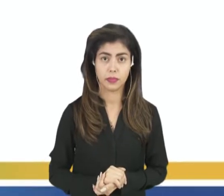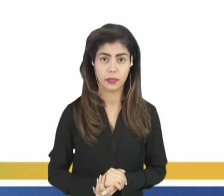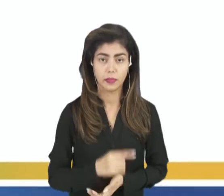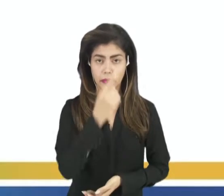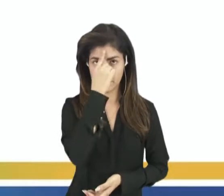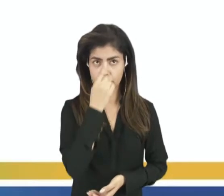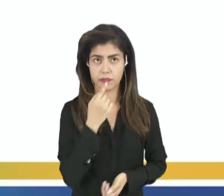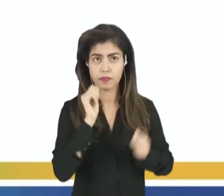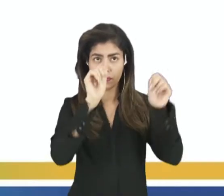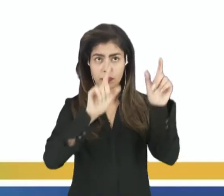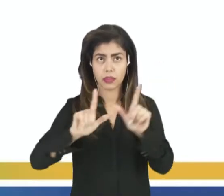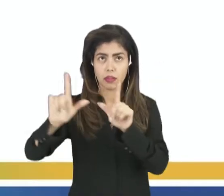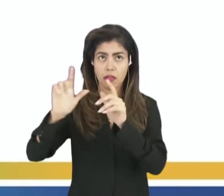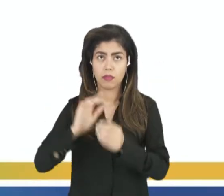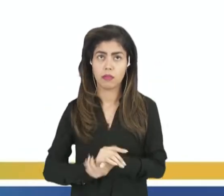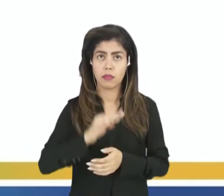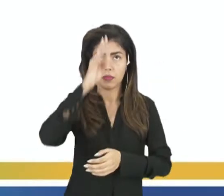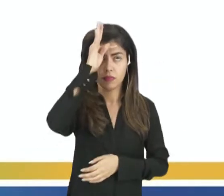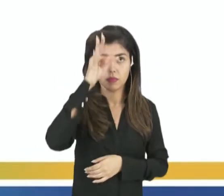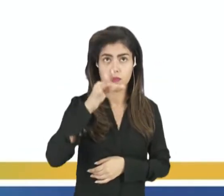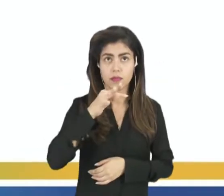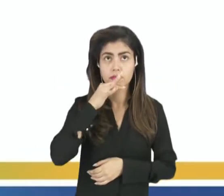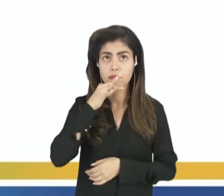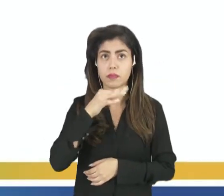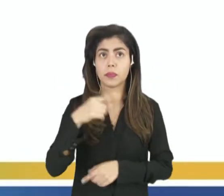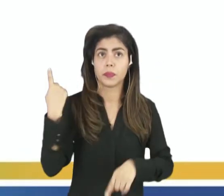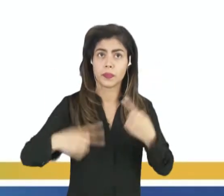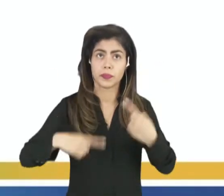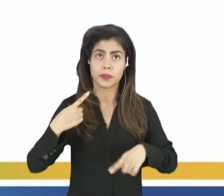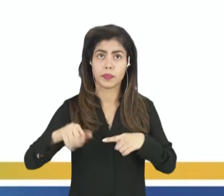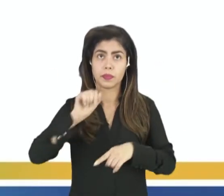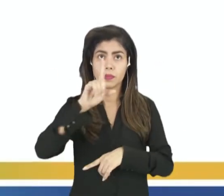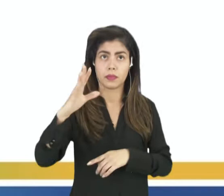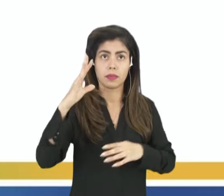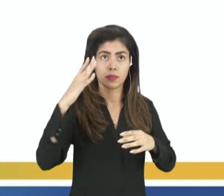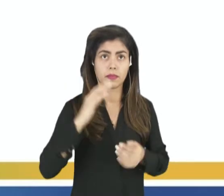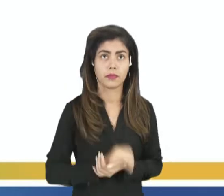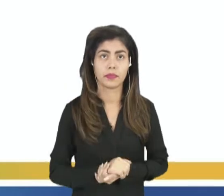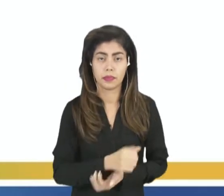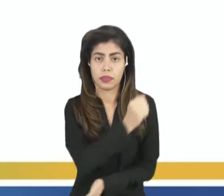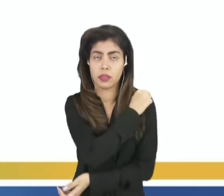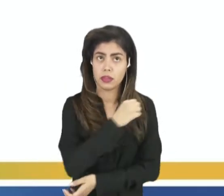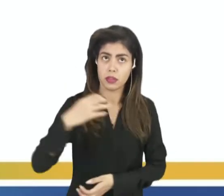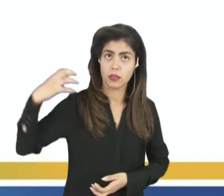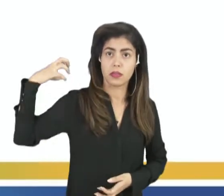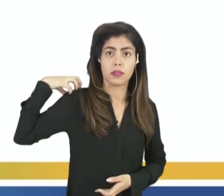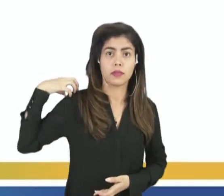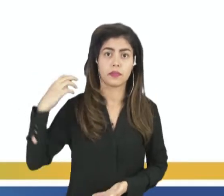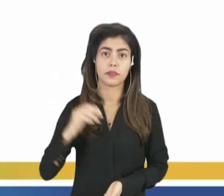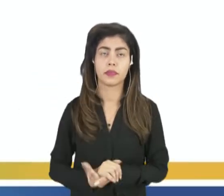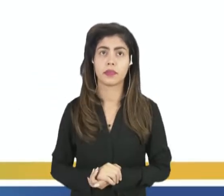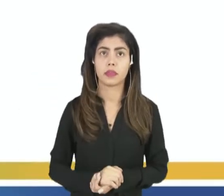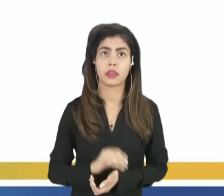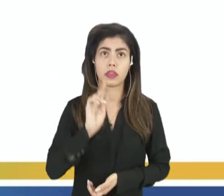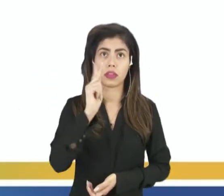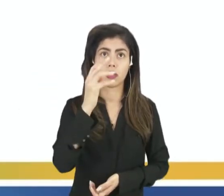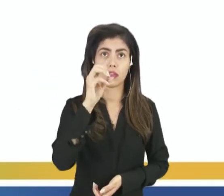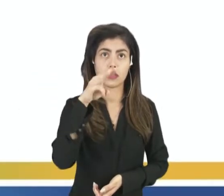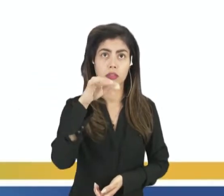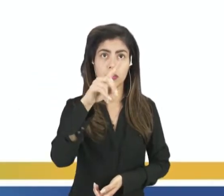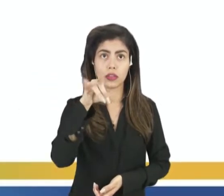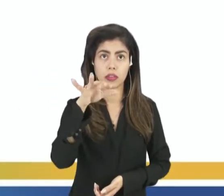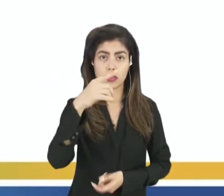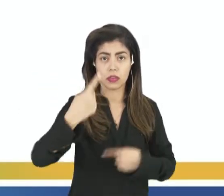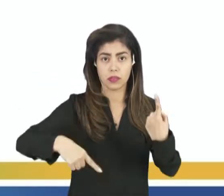da tradição política, Aristóteles, por exemplo, o ser humano é um animal político, homo